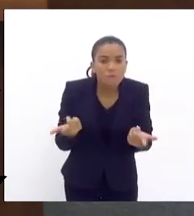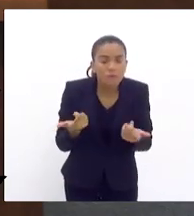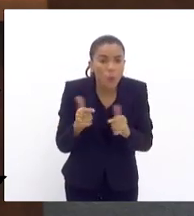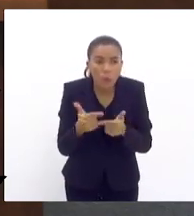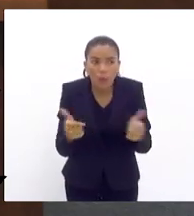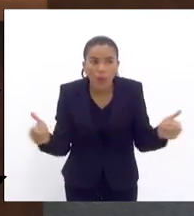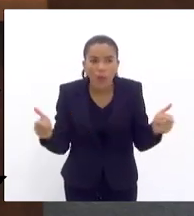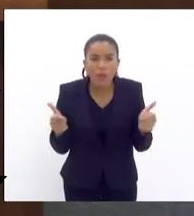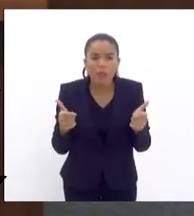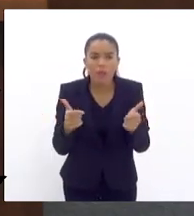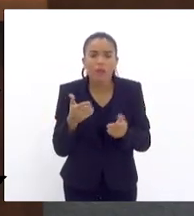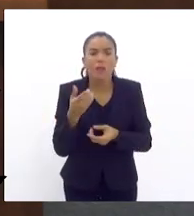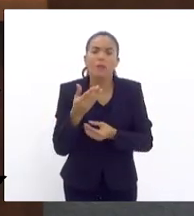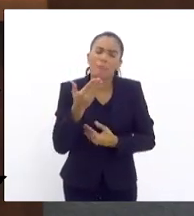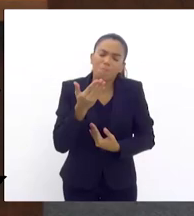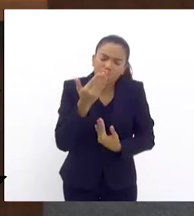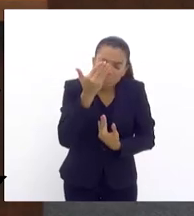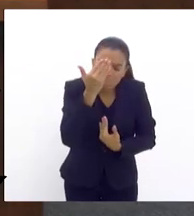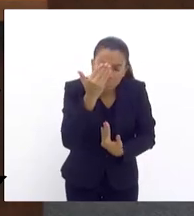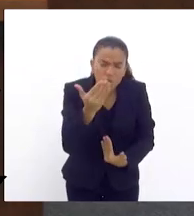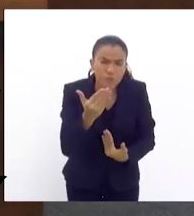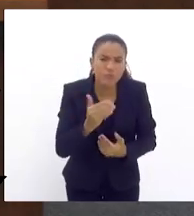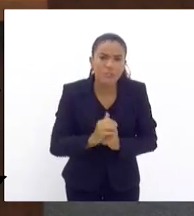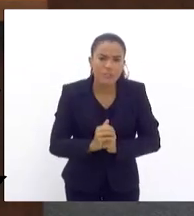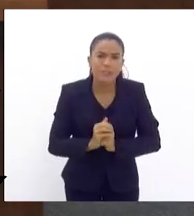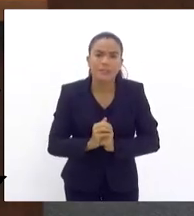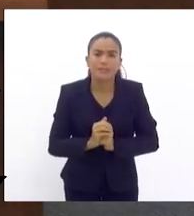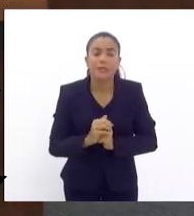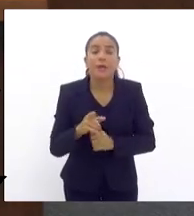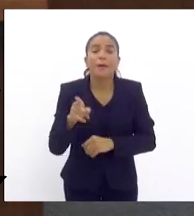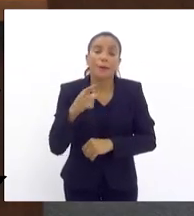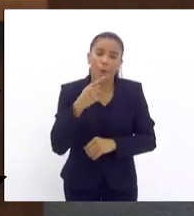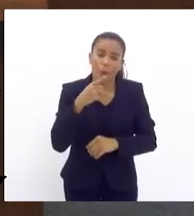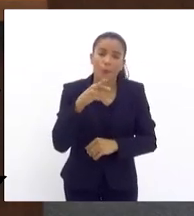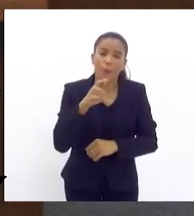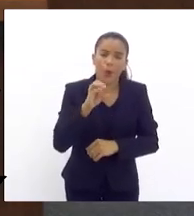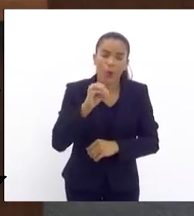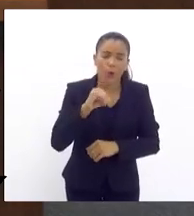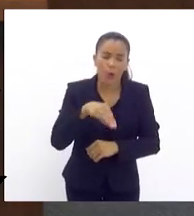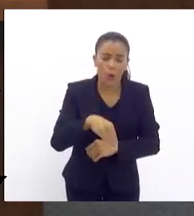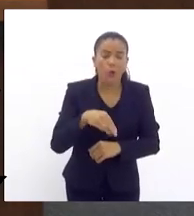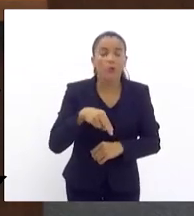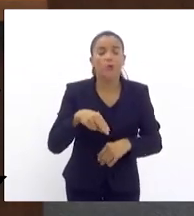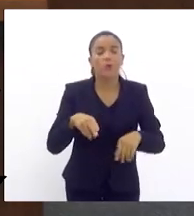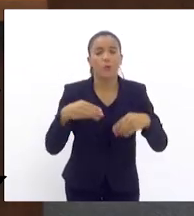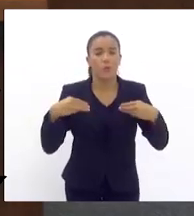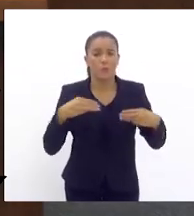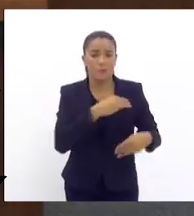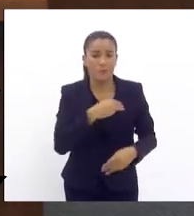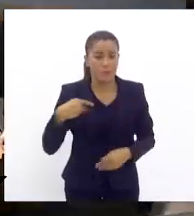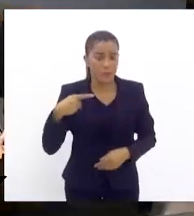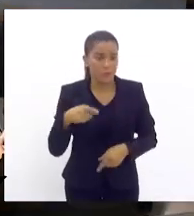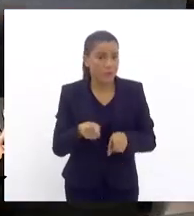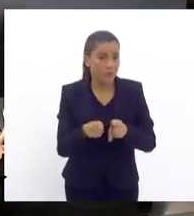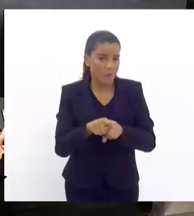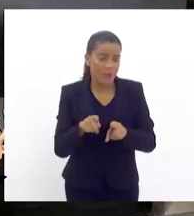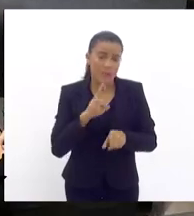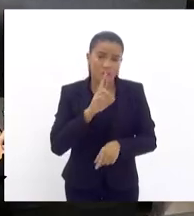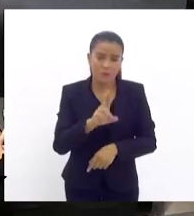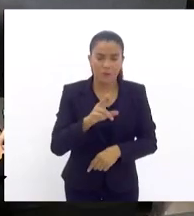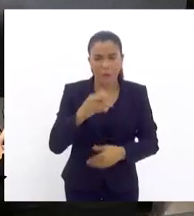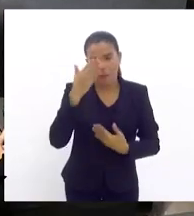eu queria, por gentileza, obrigado, Ministério Sérgio. Público e o PROCON, dessa essa depois resposta falar. Tá bom, gente. Obrigado. Muito obrigado aí pelo obrigado, tempo. Sérgio.